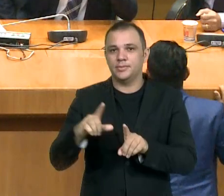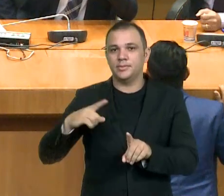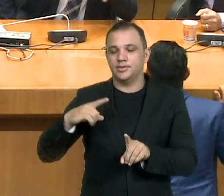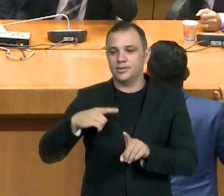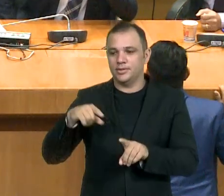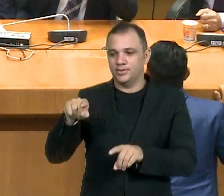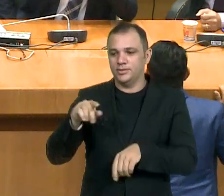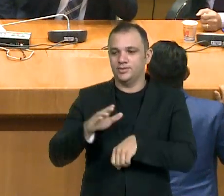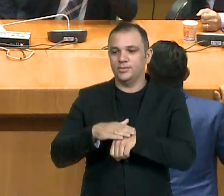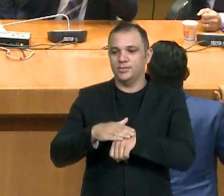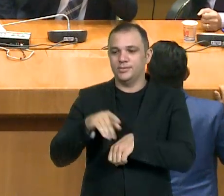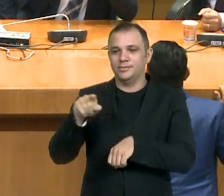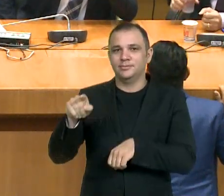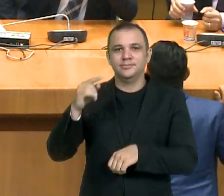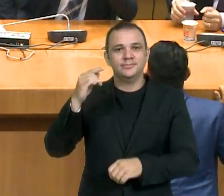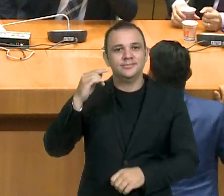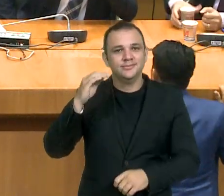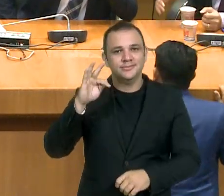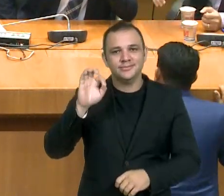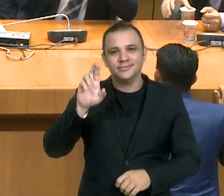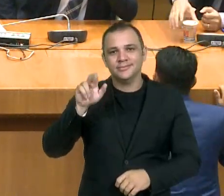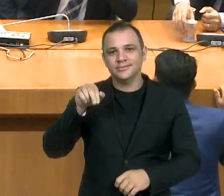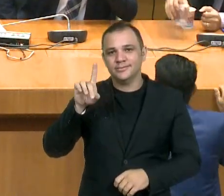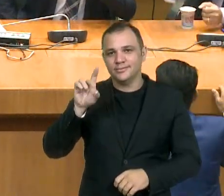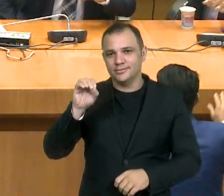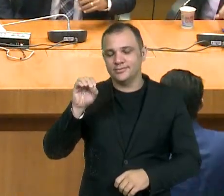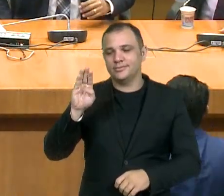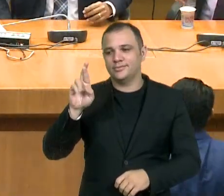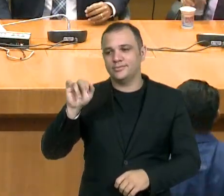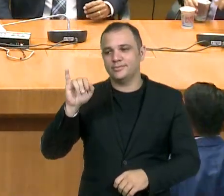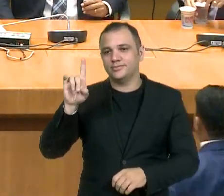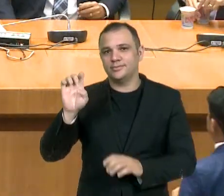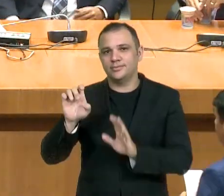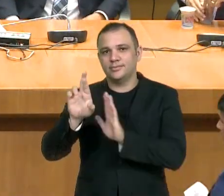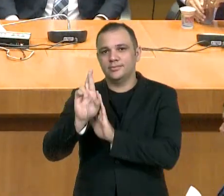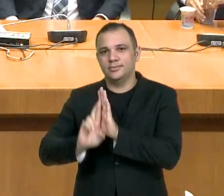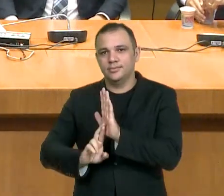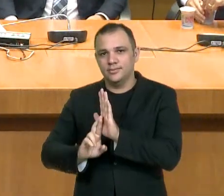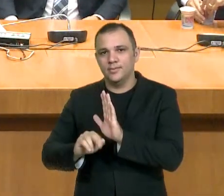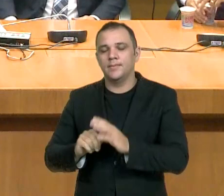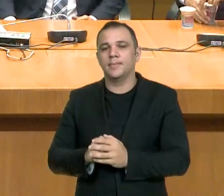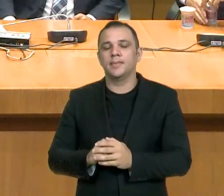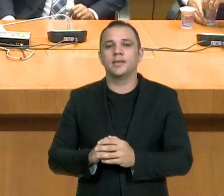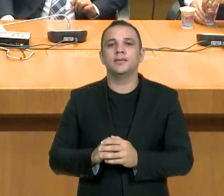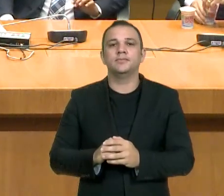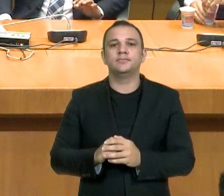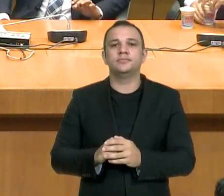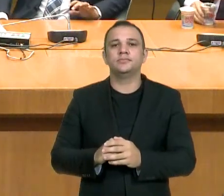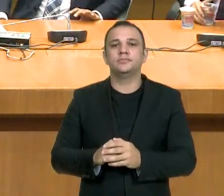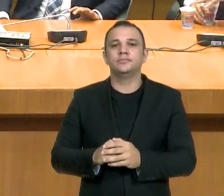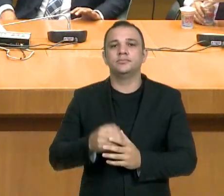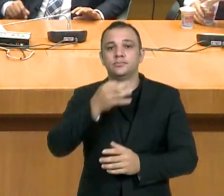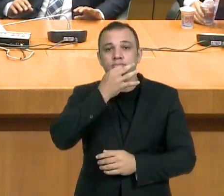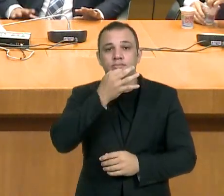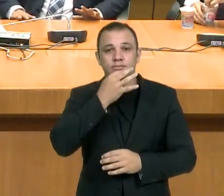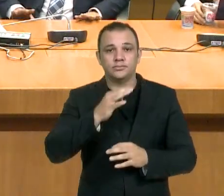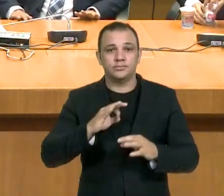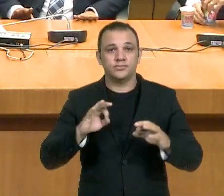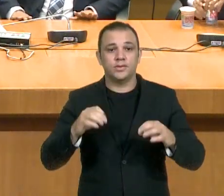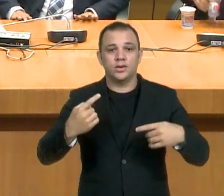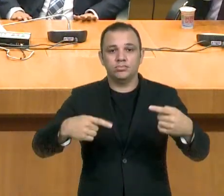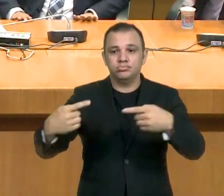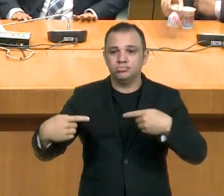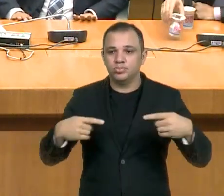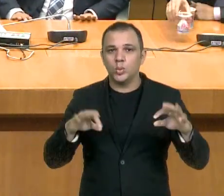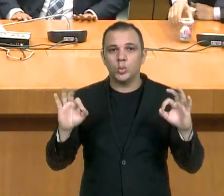Braide, e da Saúde, relatora deputada Cláudia Coutinho. Sem oradores inscritos para a